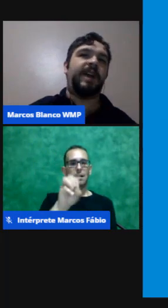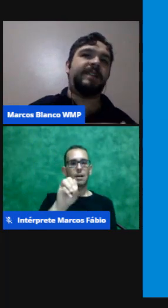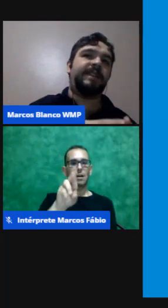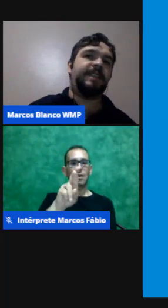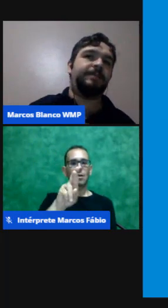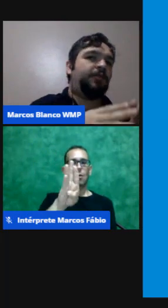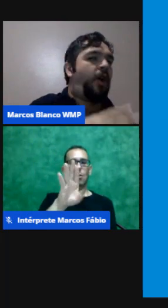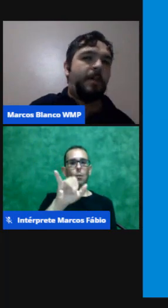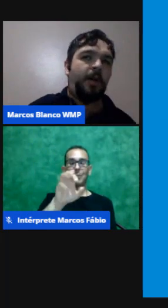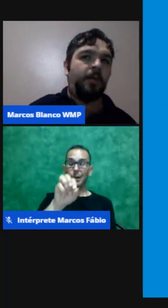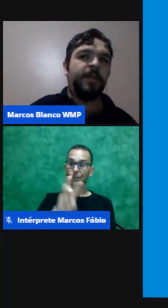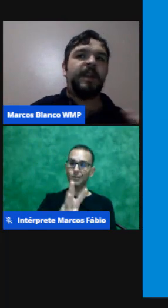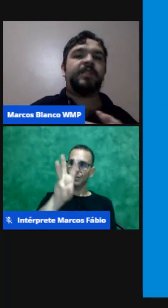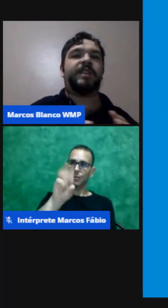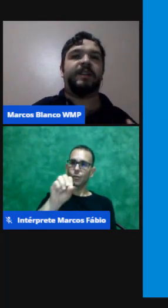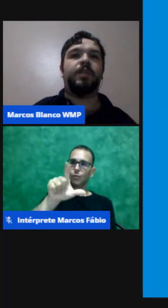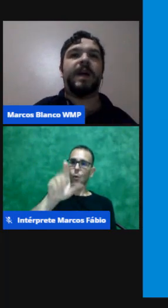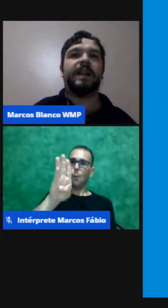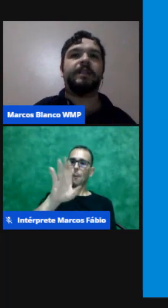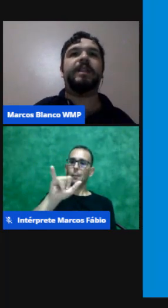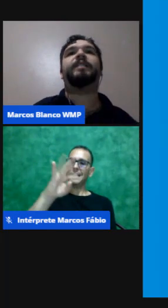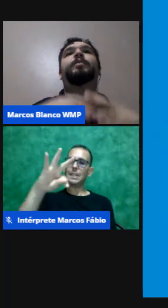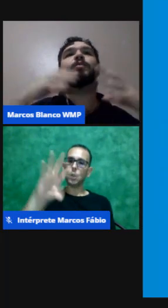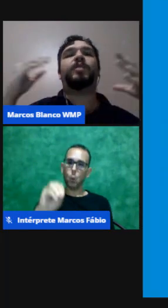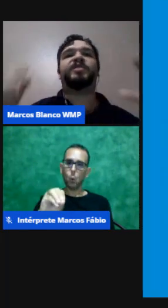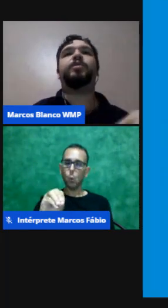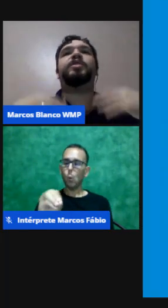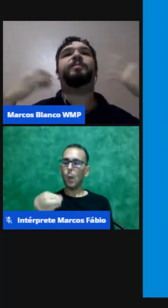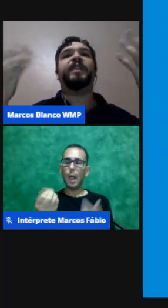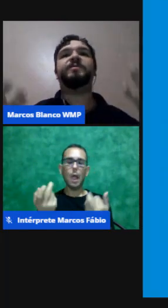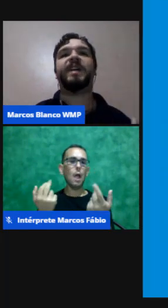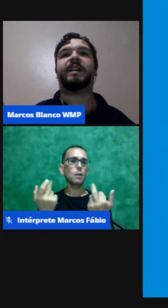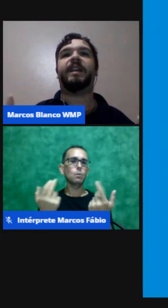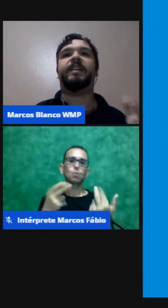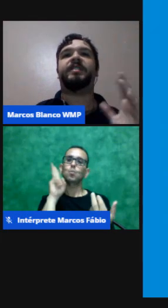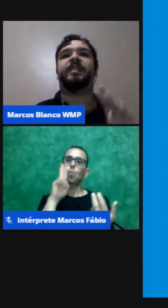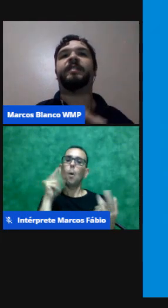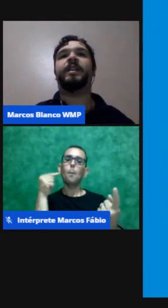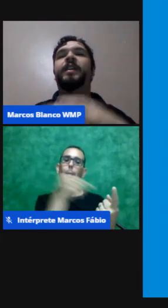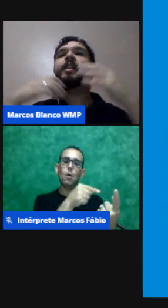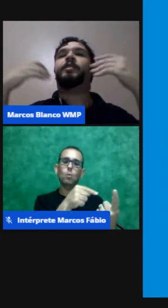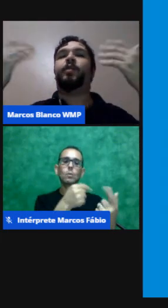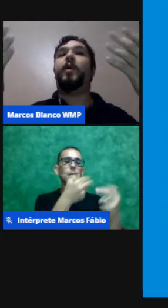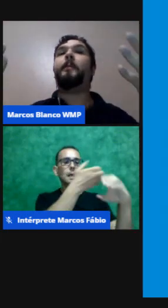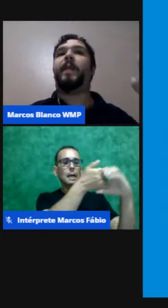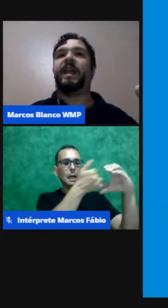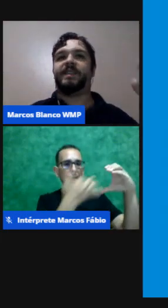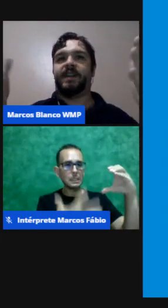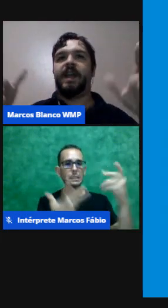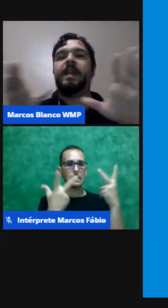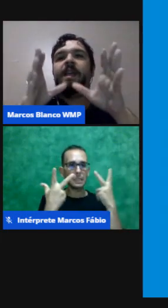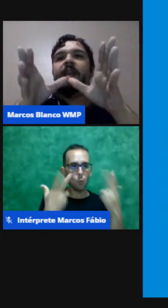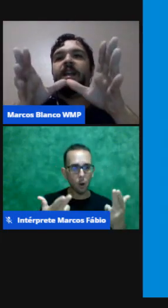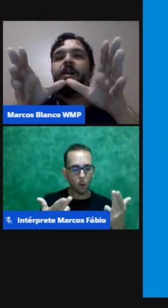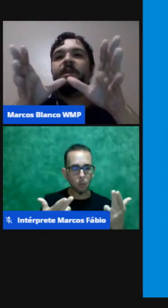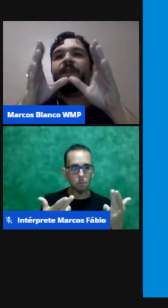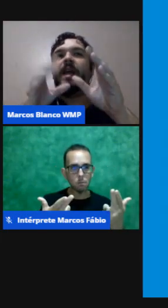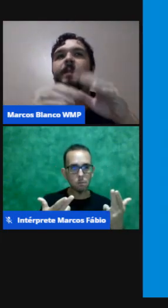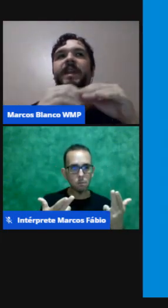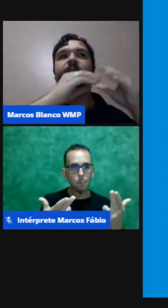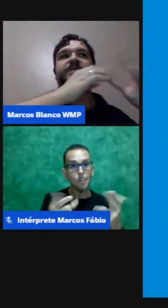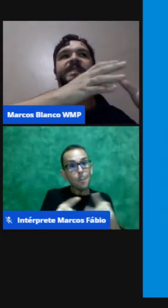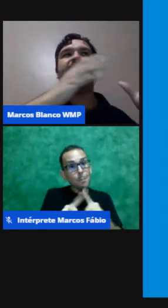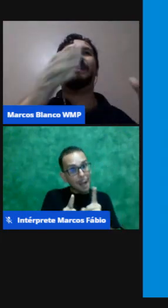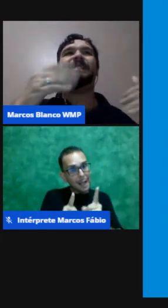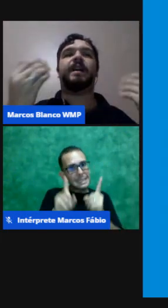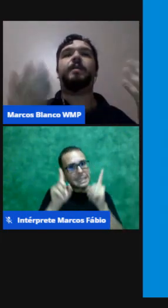ele é um Aedes aegypti normal, só tem a Wolbachia dentro dele, então ele continua com as mesmas características. Não é um PET, né? Ele é